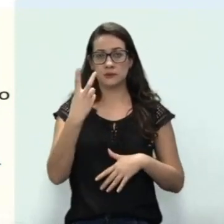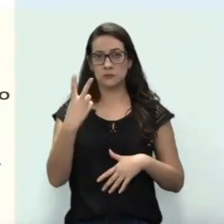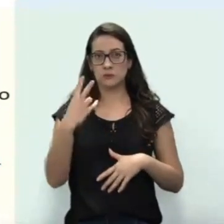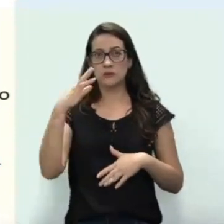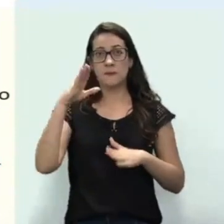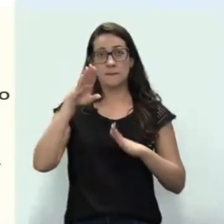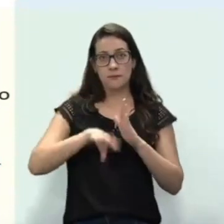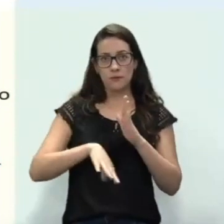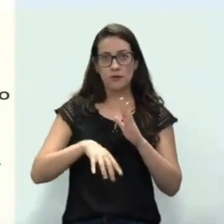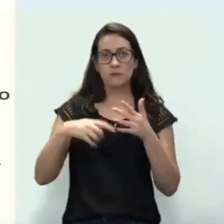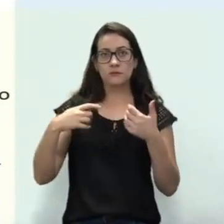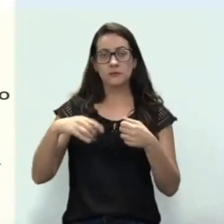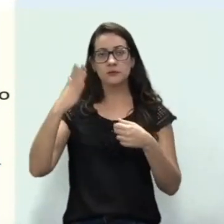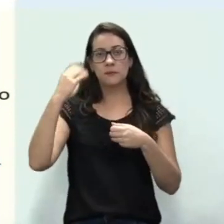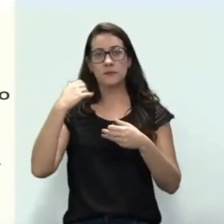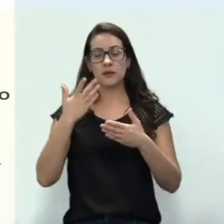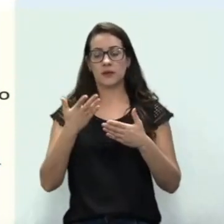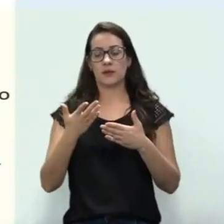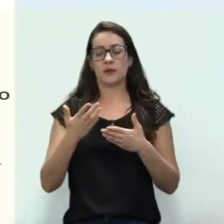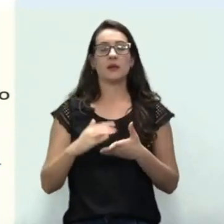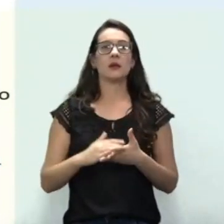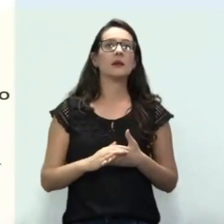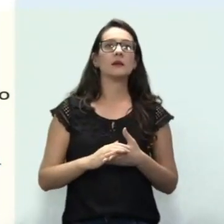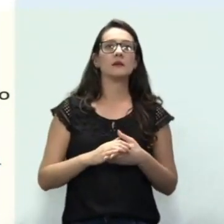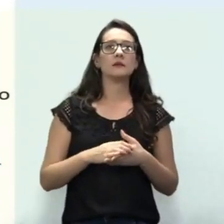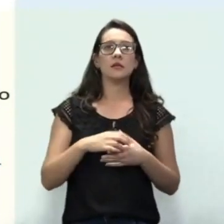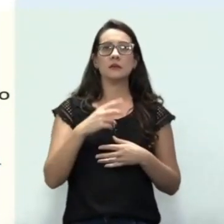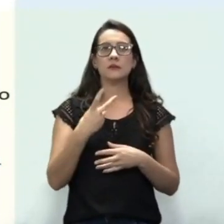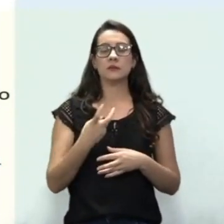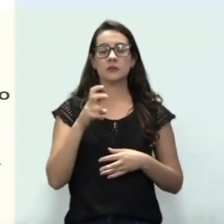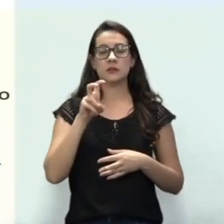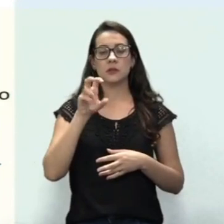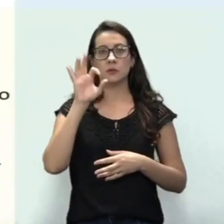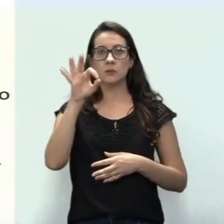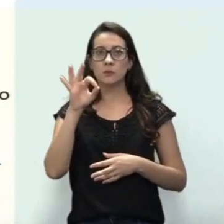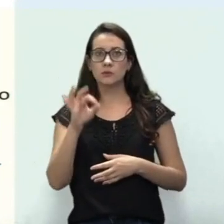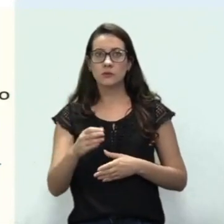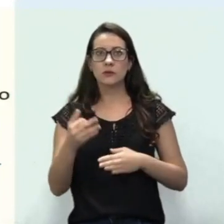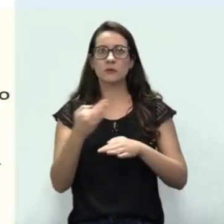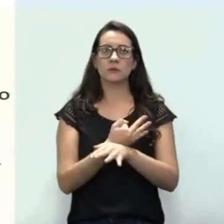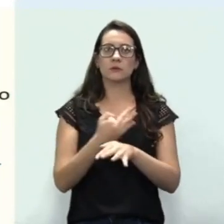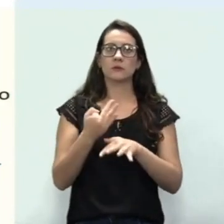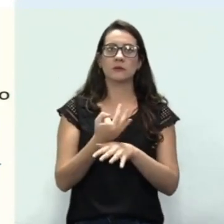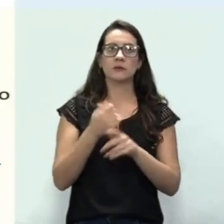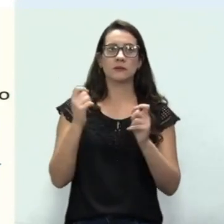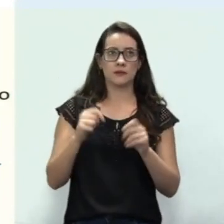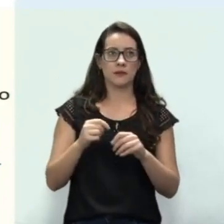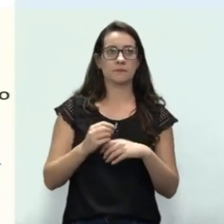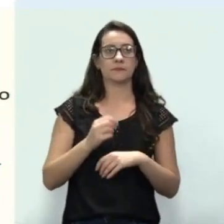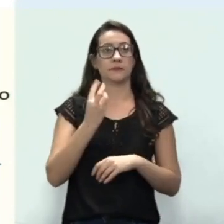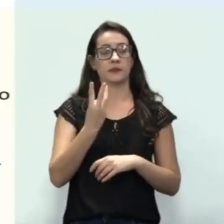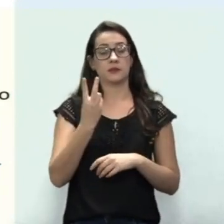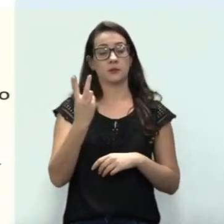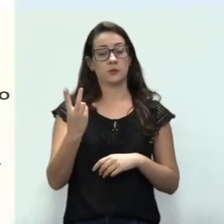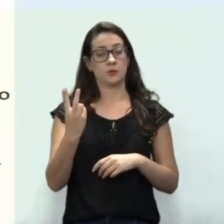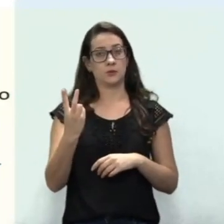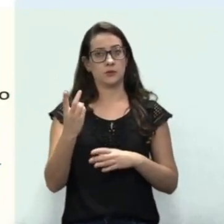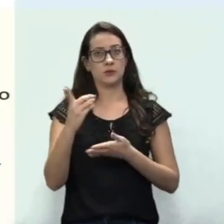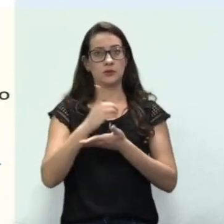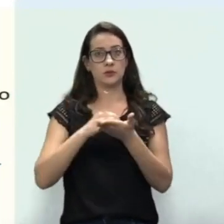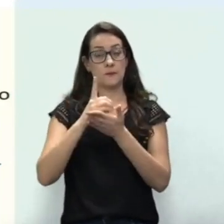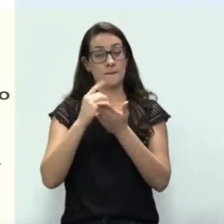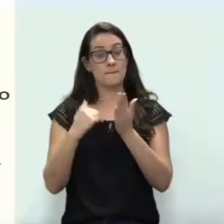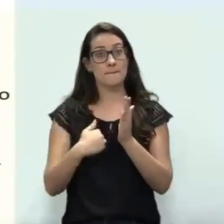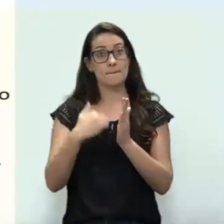se ela resiste a 25% da força longitudinal. E para diâmetros maior do que 32, a gente tem